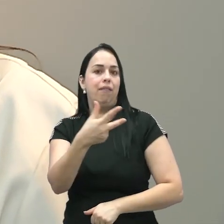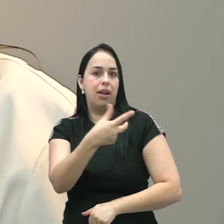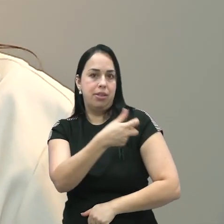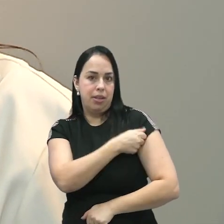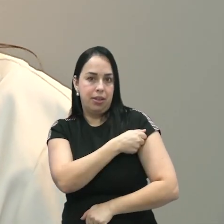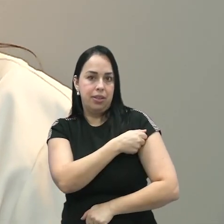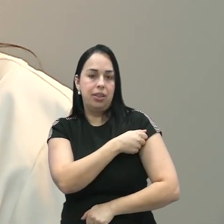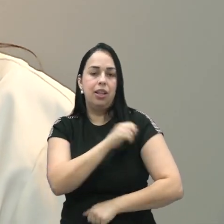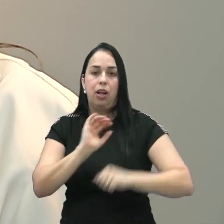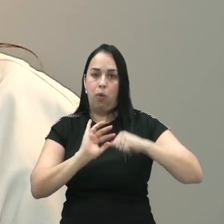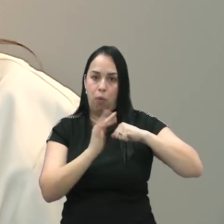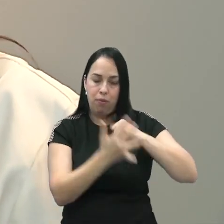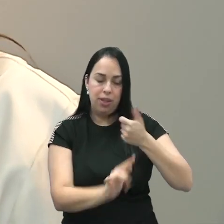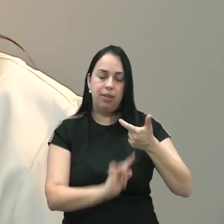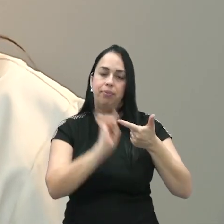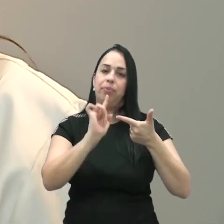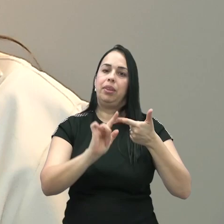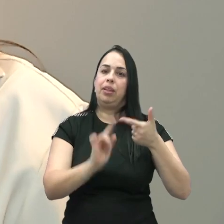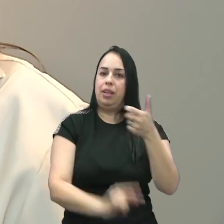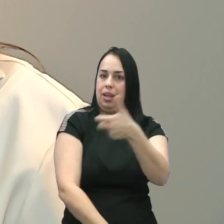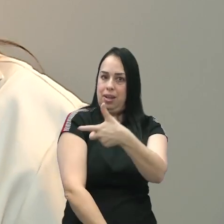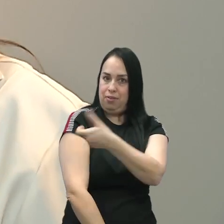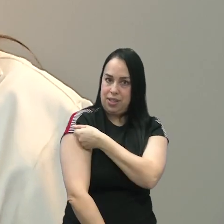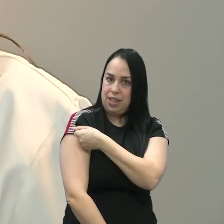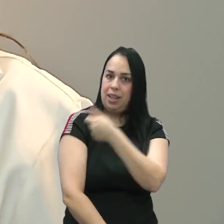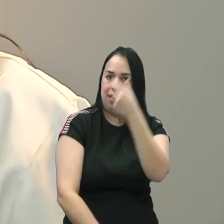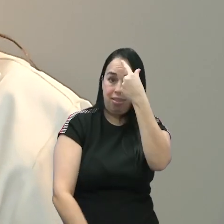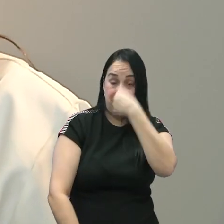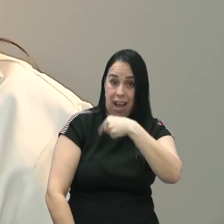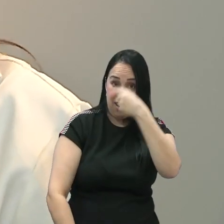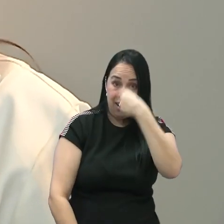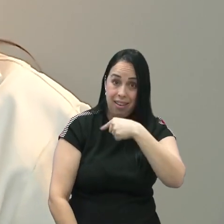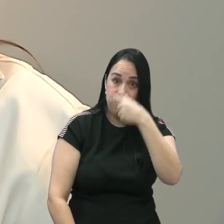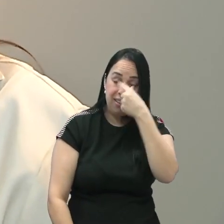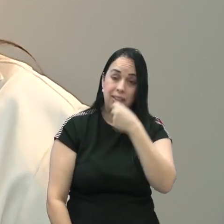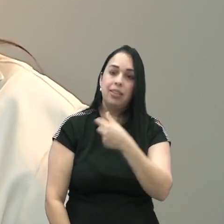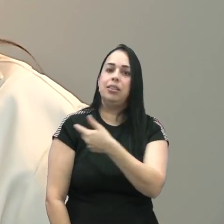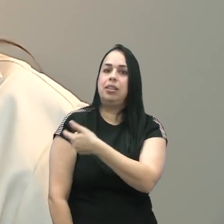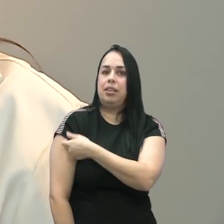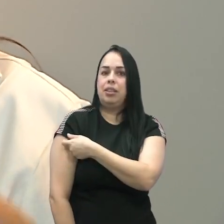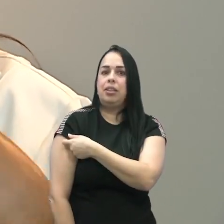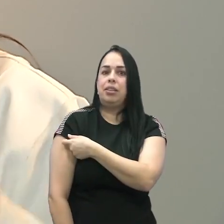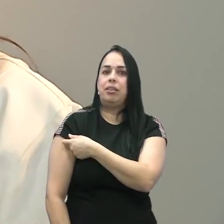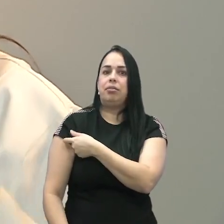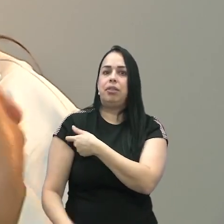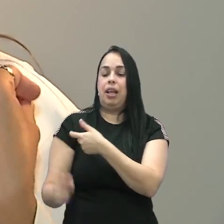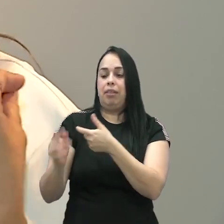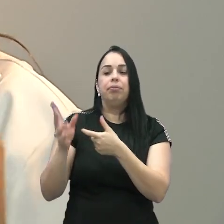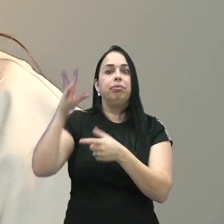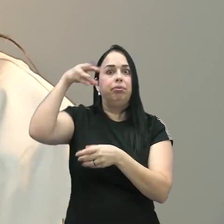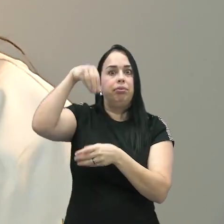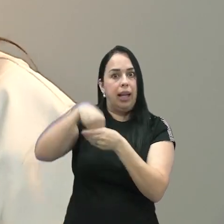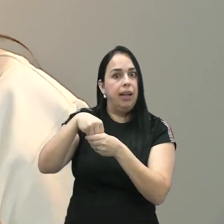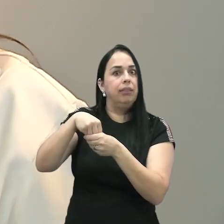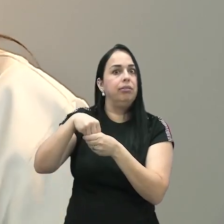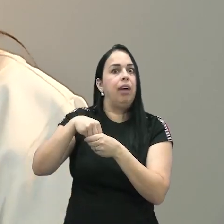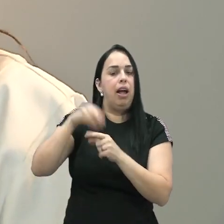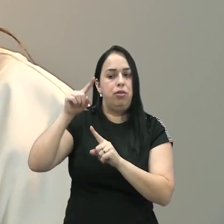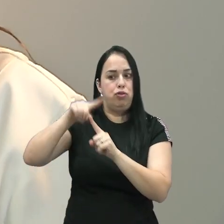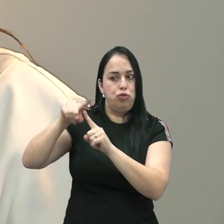tem a vacina da Covid, a gente tem a vacina da gripe, né? Que as vacinas da gripe, ela consiste em